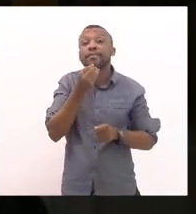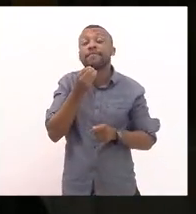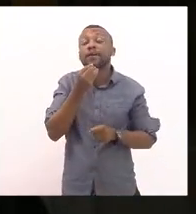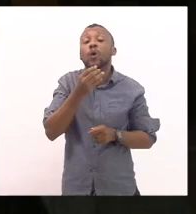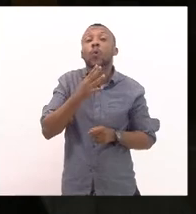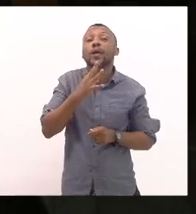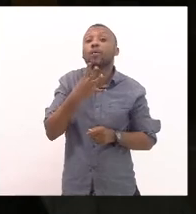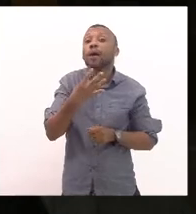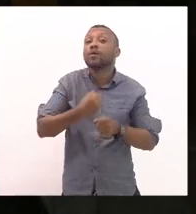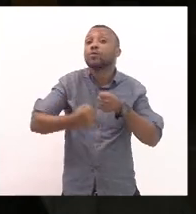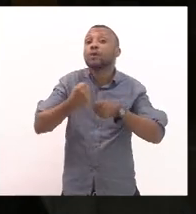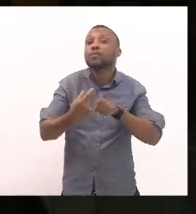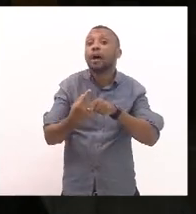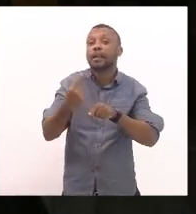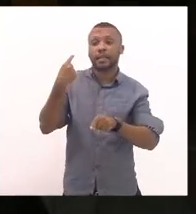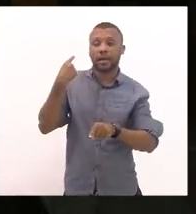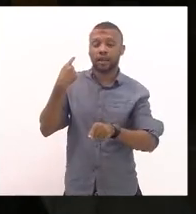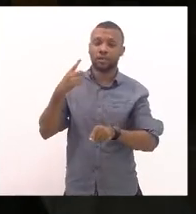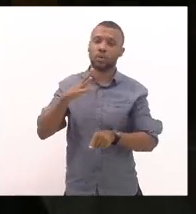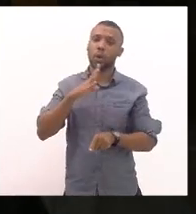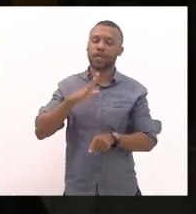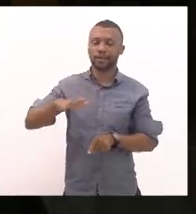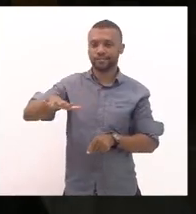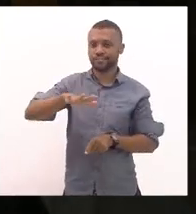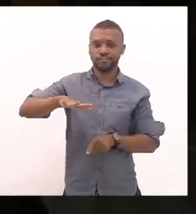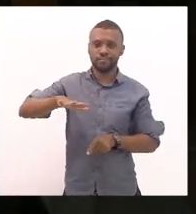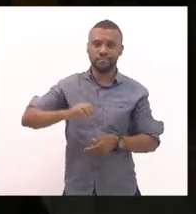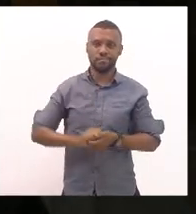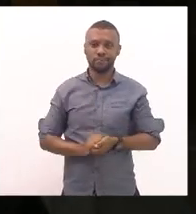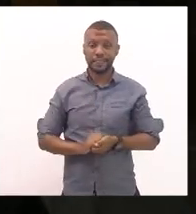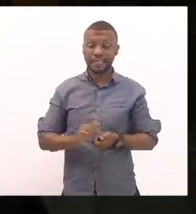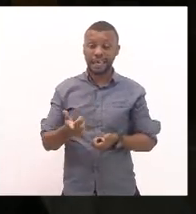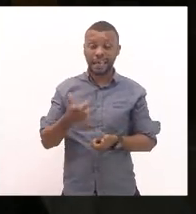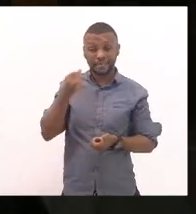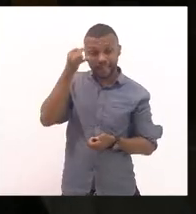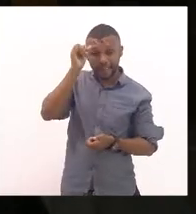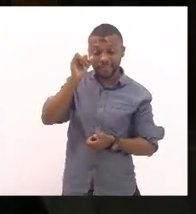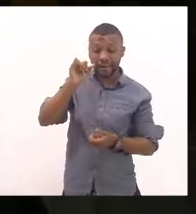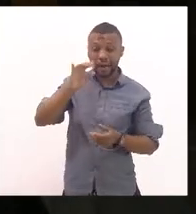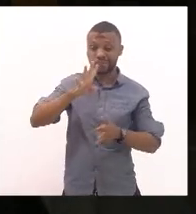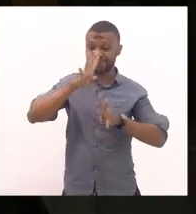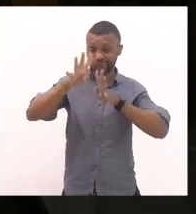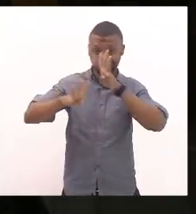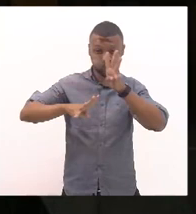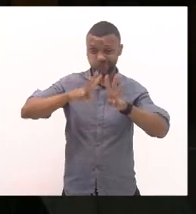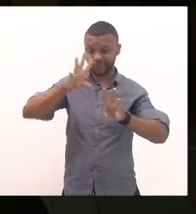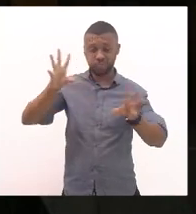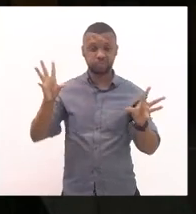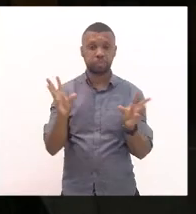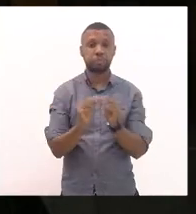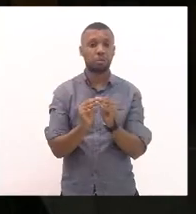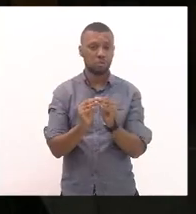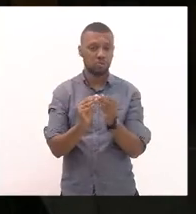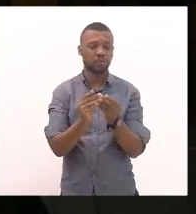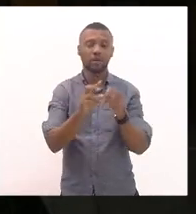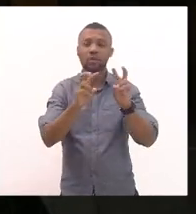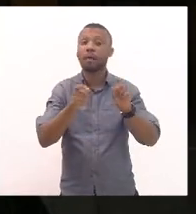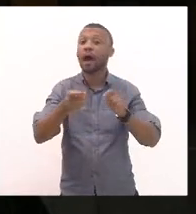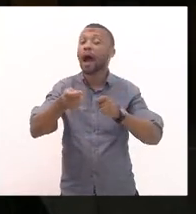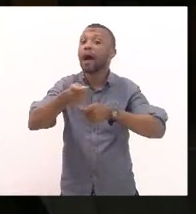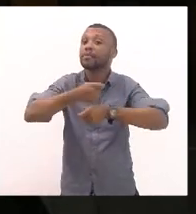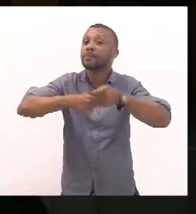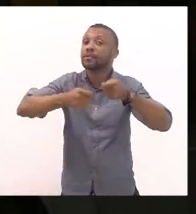Campos há 4 anos atrás que não Tiraria conclusões precipitadas sobre a administração